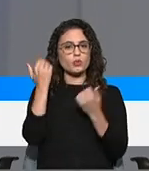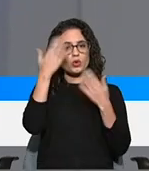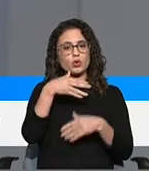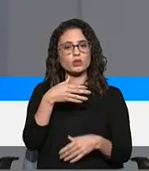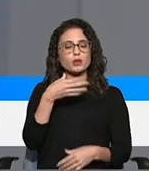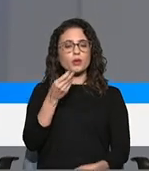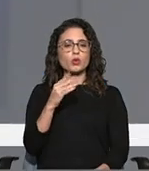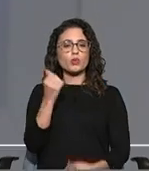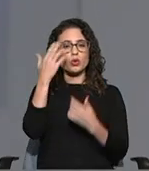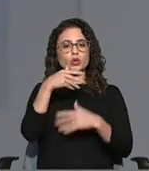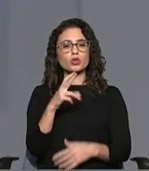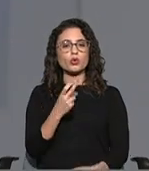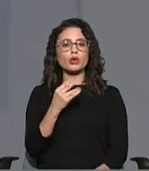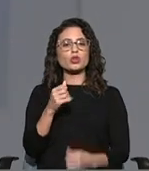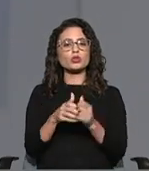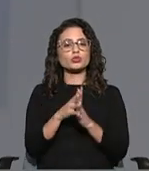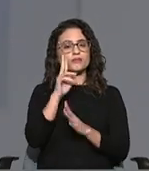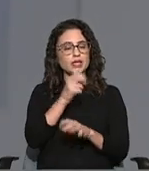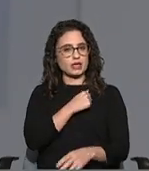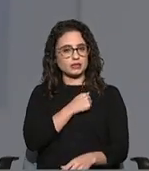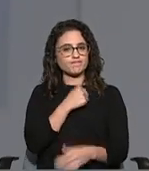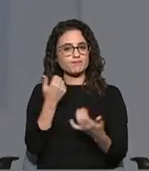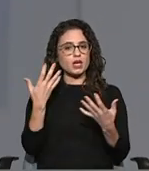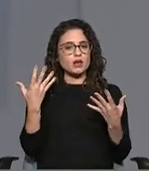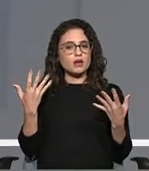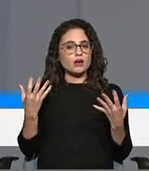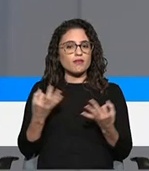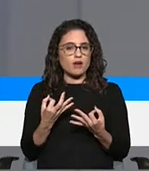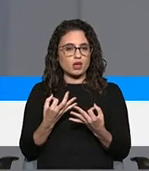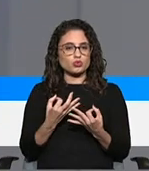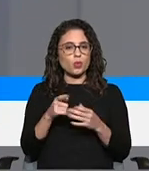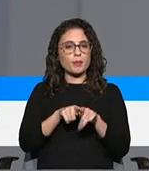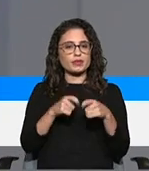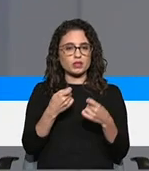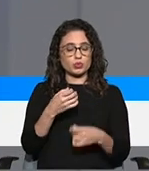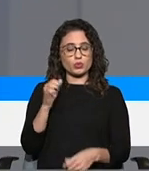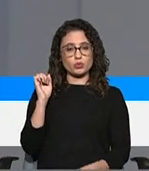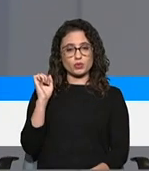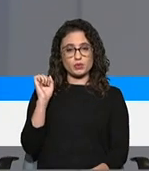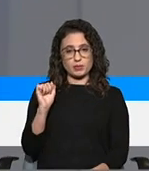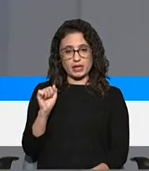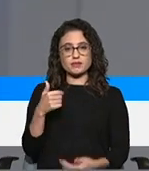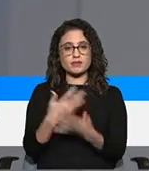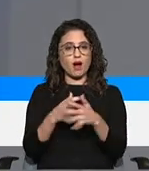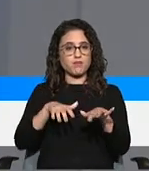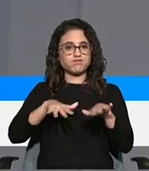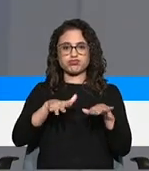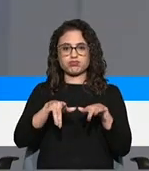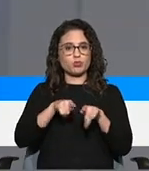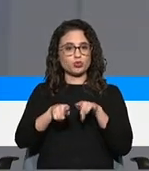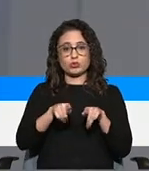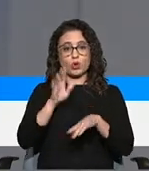Rui Boa noite à aqueles que nos vem lá em casa de facto e o partido socialista causou este terramoto político e deveu apenas